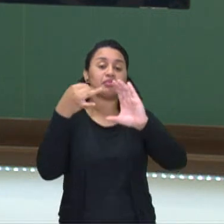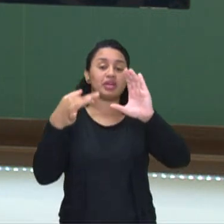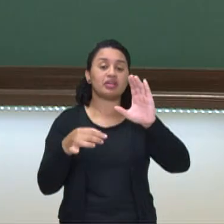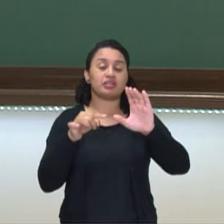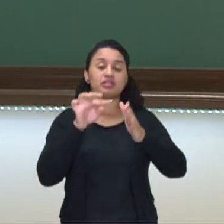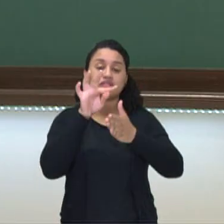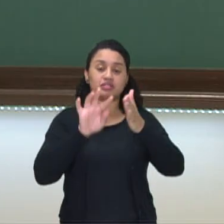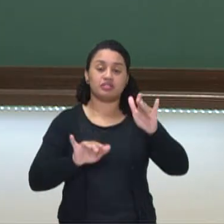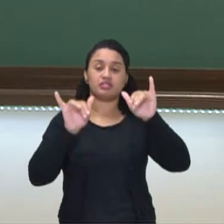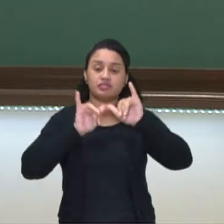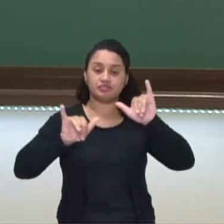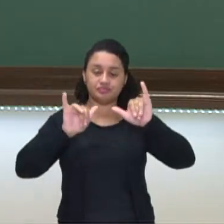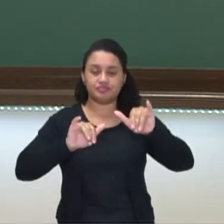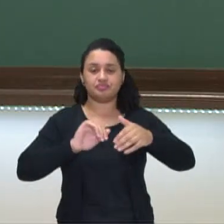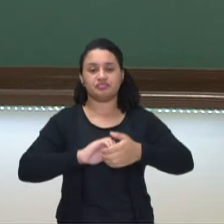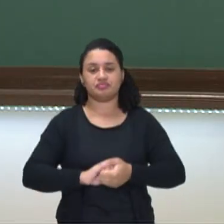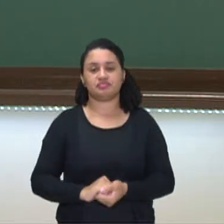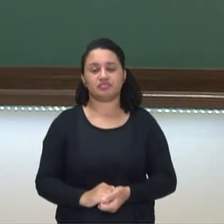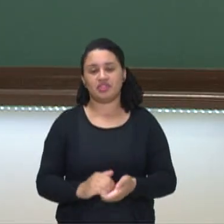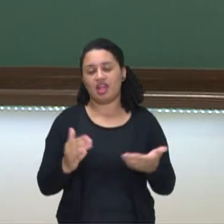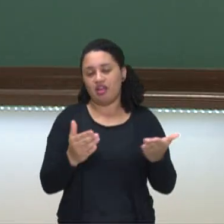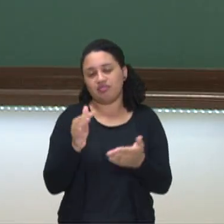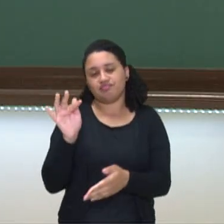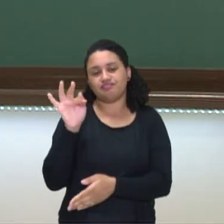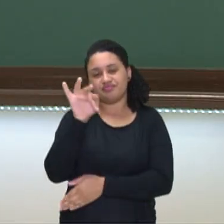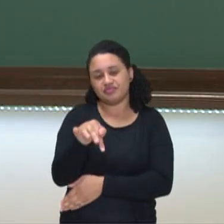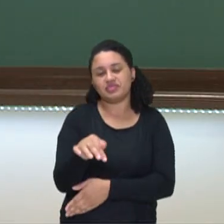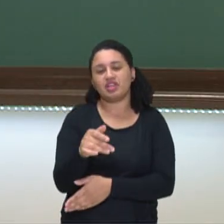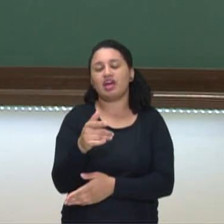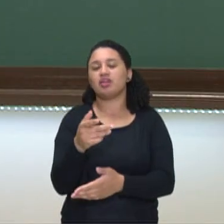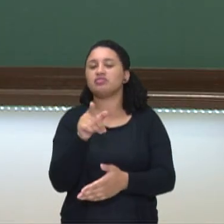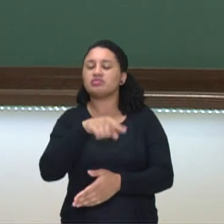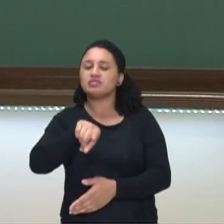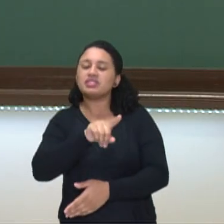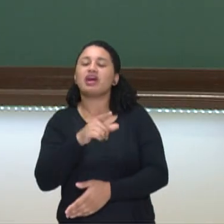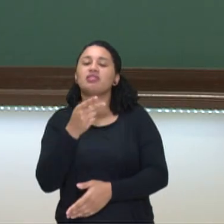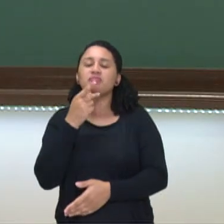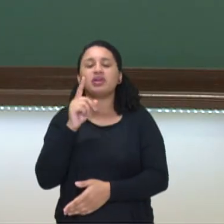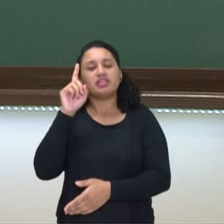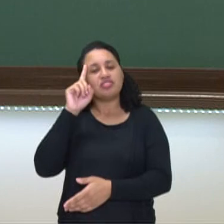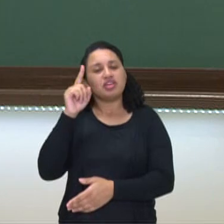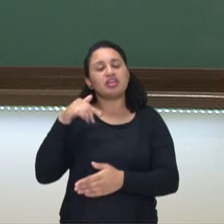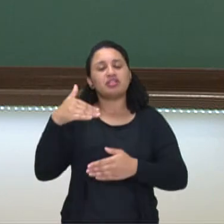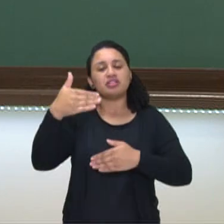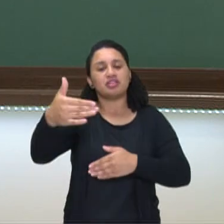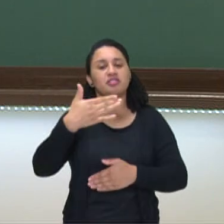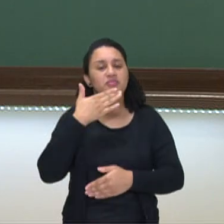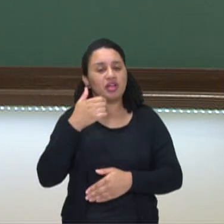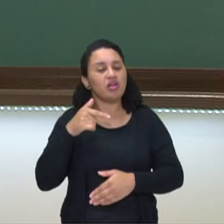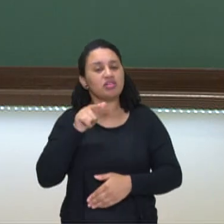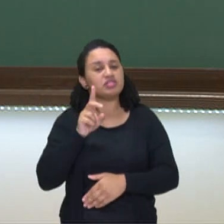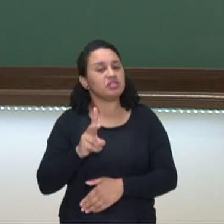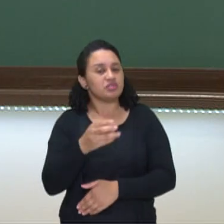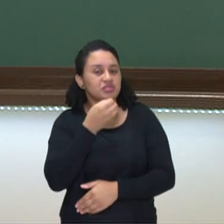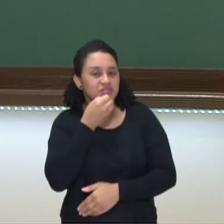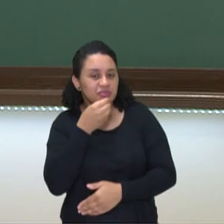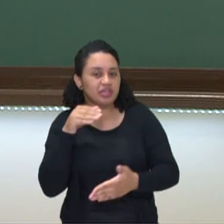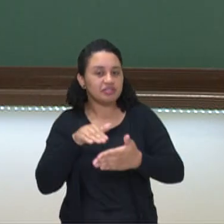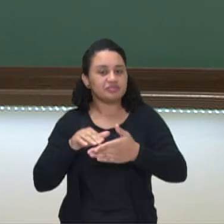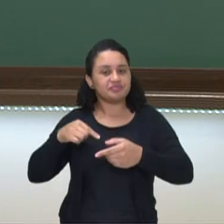características. Agora sim estamos no fim, desejo a você dias melhores, continue bem e até breve!